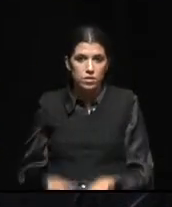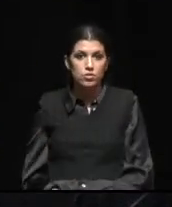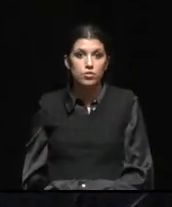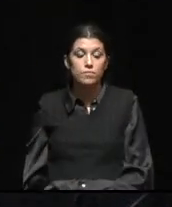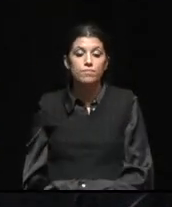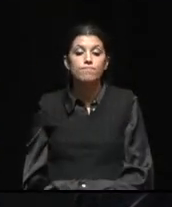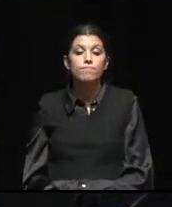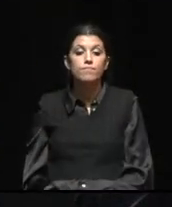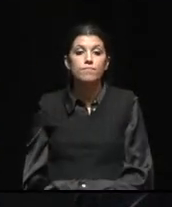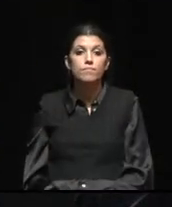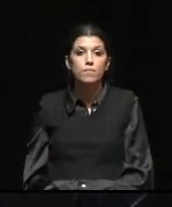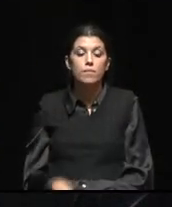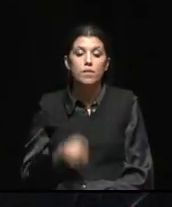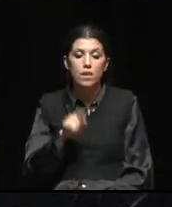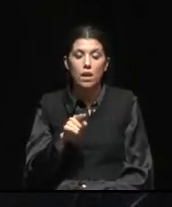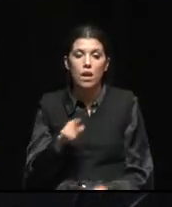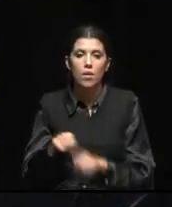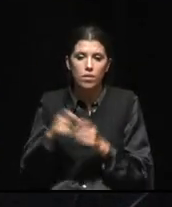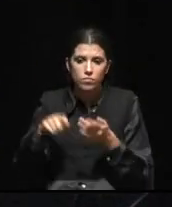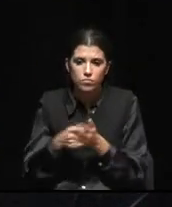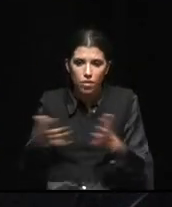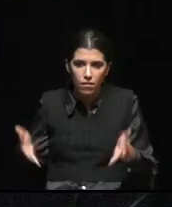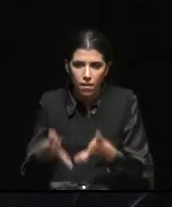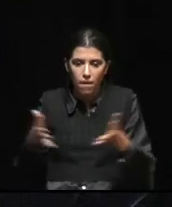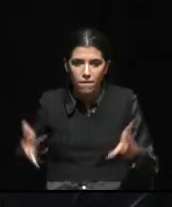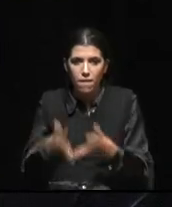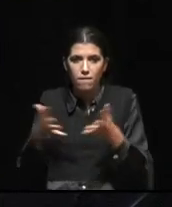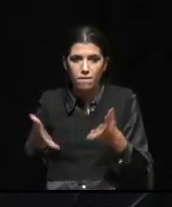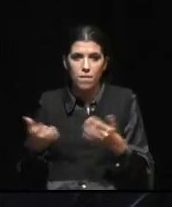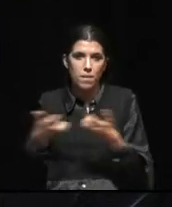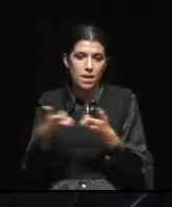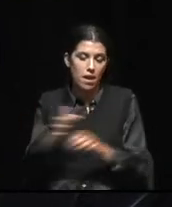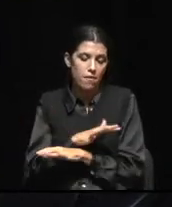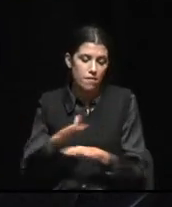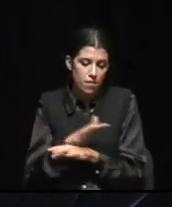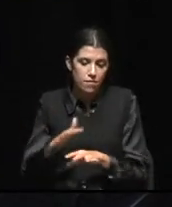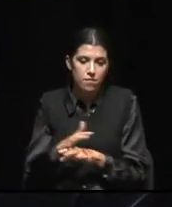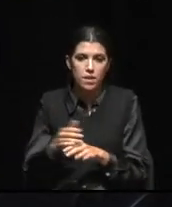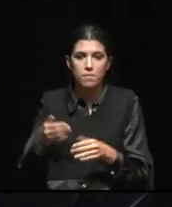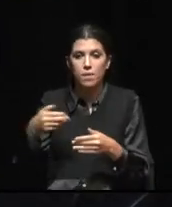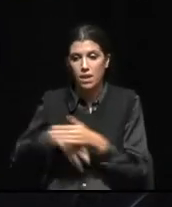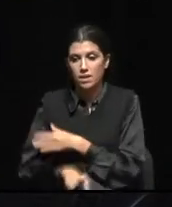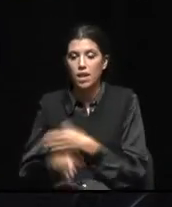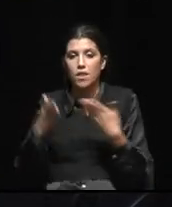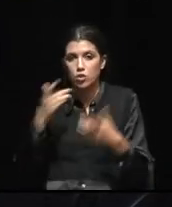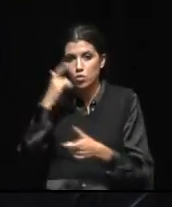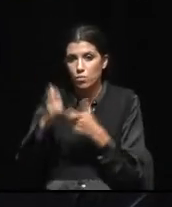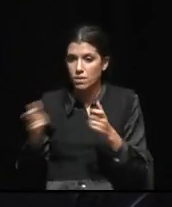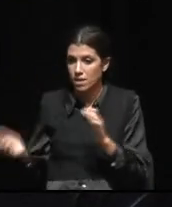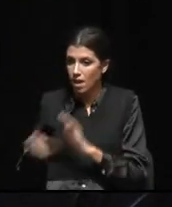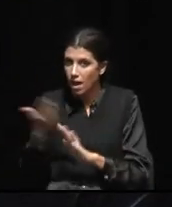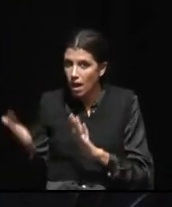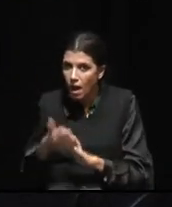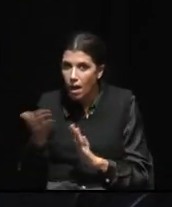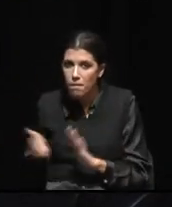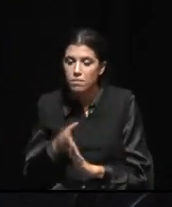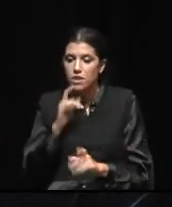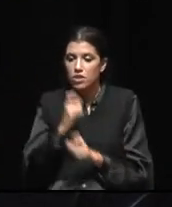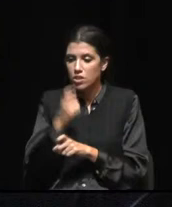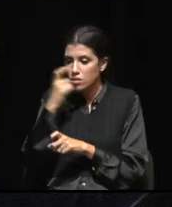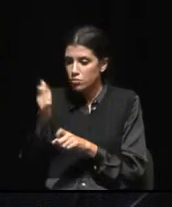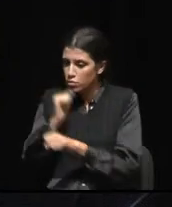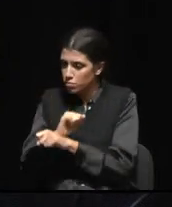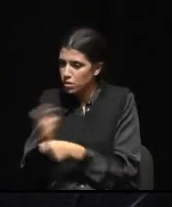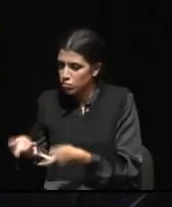pressão intensa sobre o governo de Israel para um cessar fogo imediato e definitivo e para a entrada de ajuda humanitária a exigência da libertação dos refs do